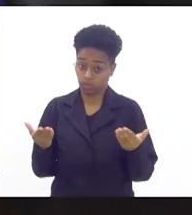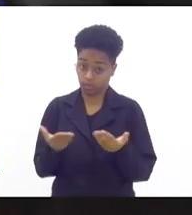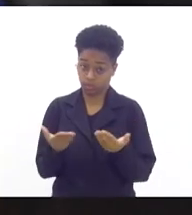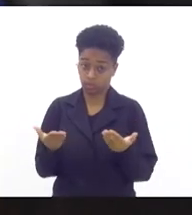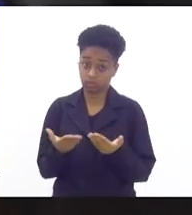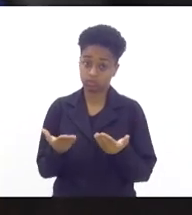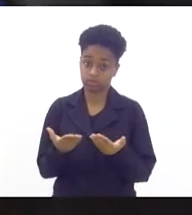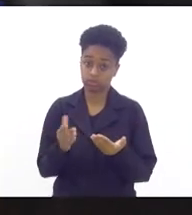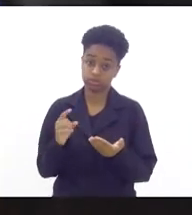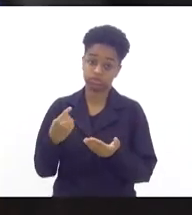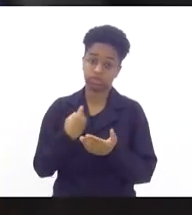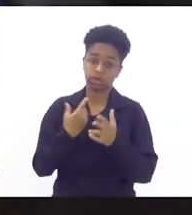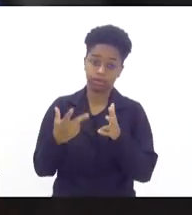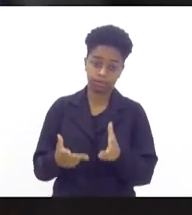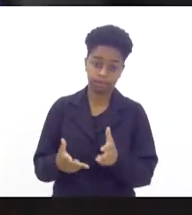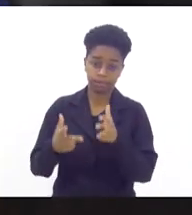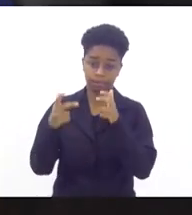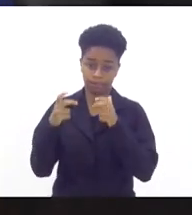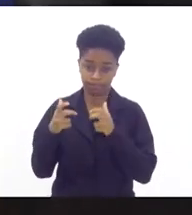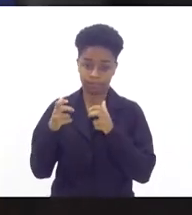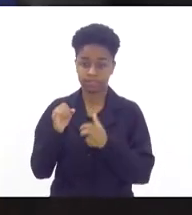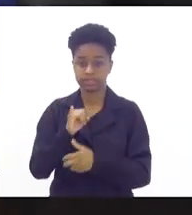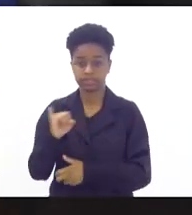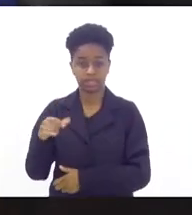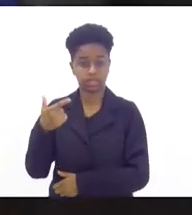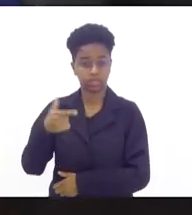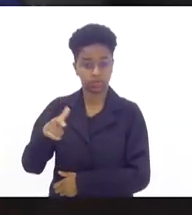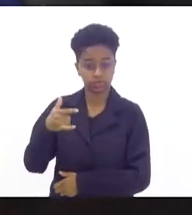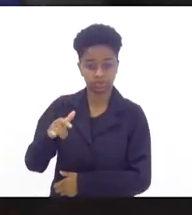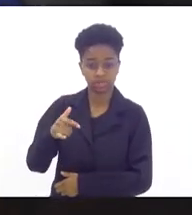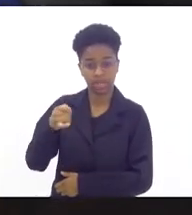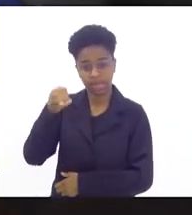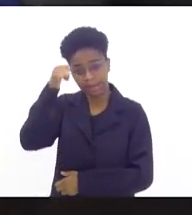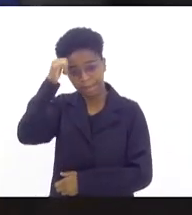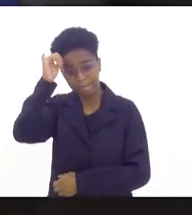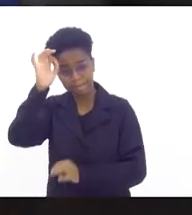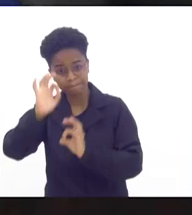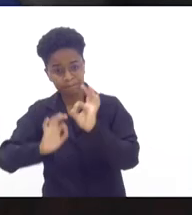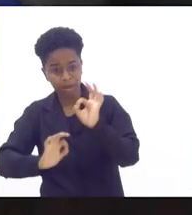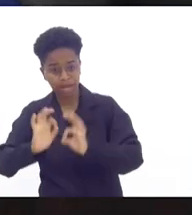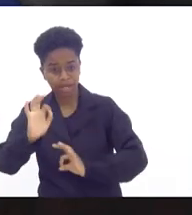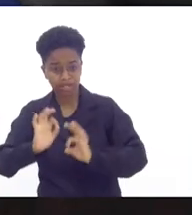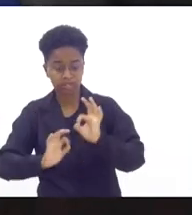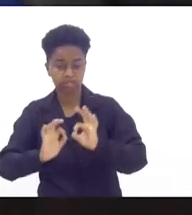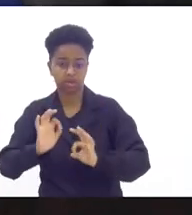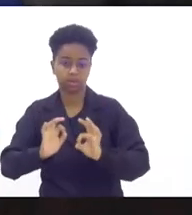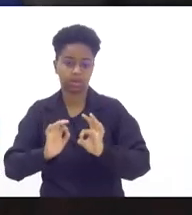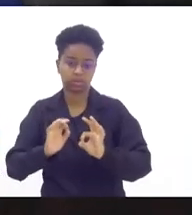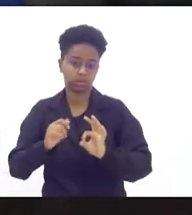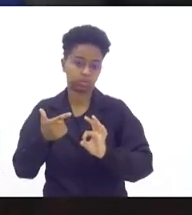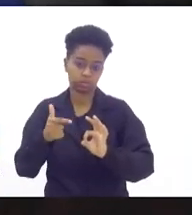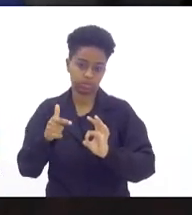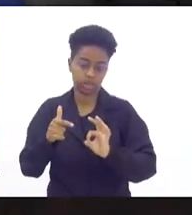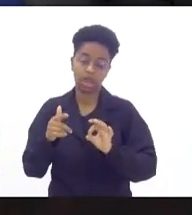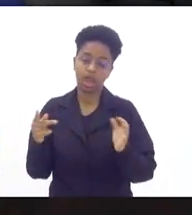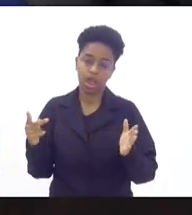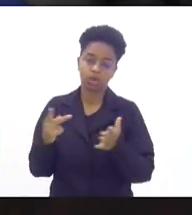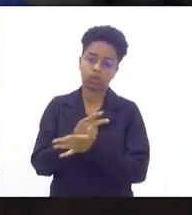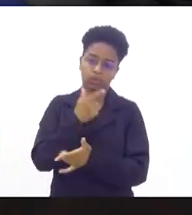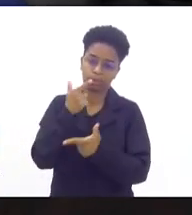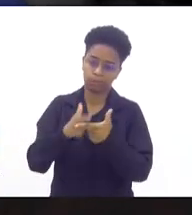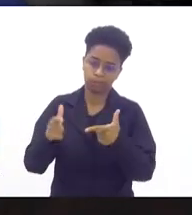se constata que aonde não há prevenção planejamento a brutalidade